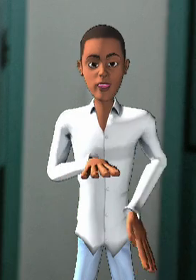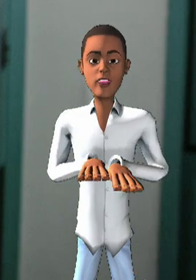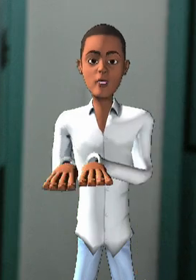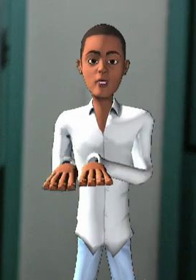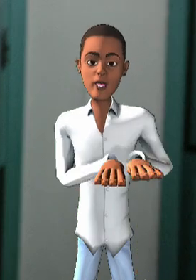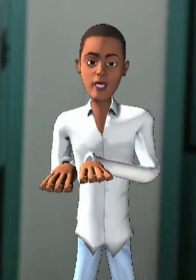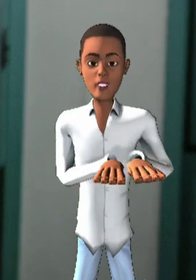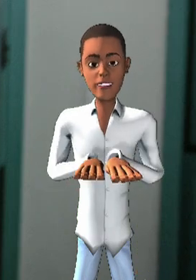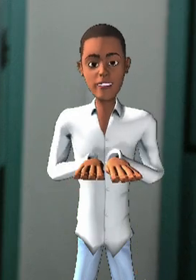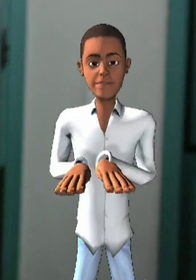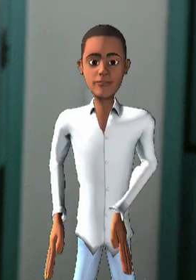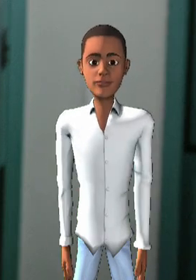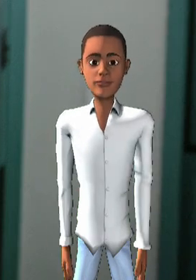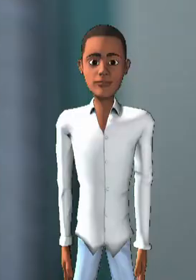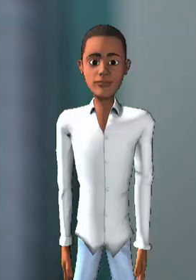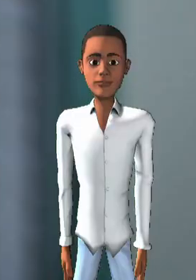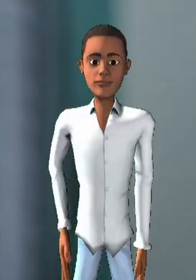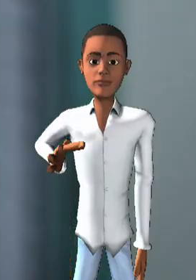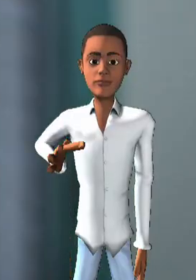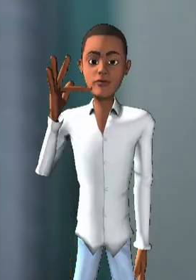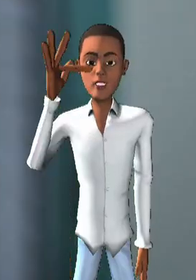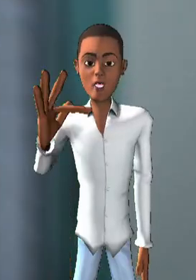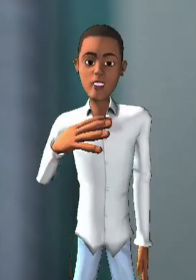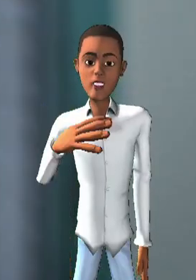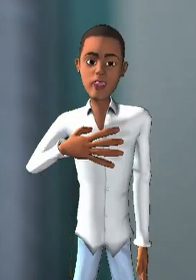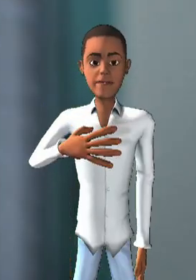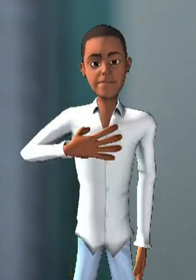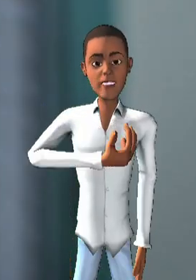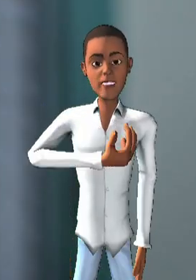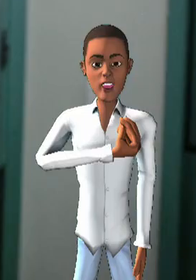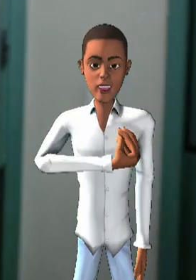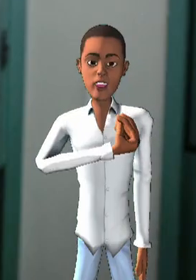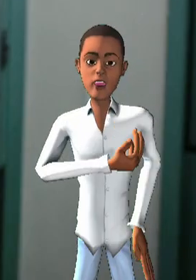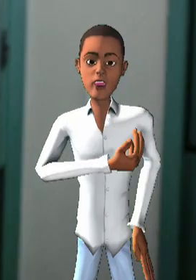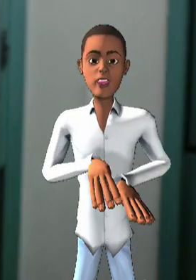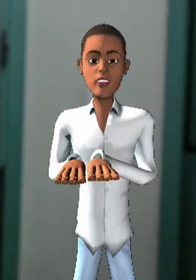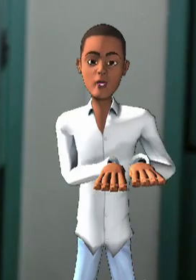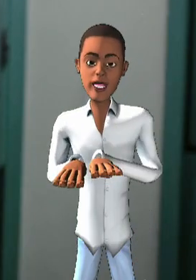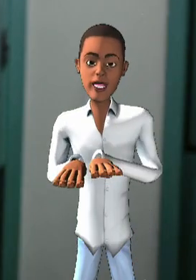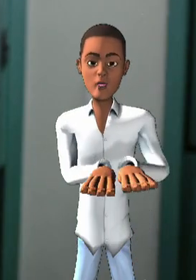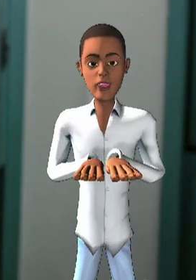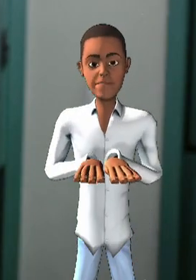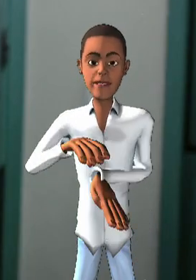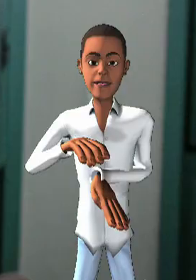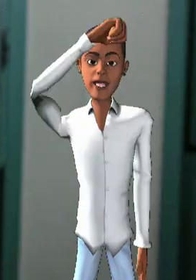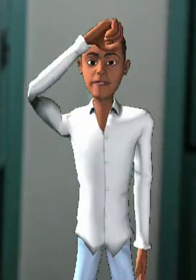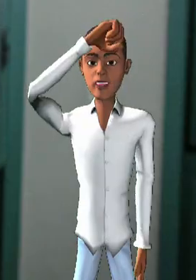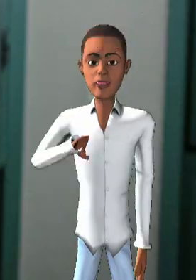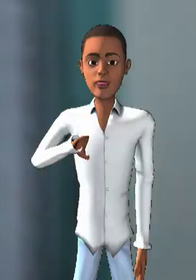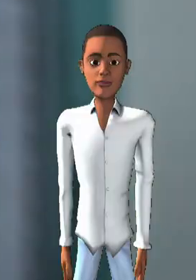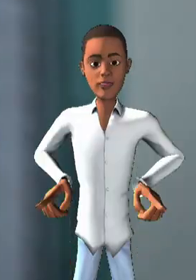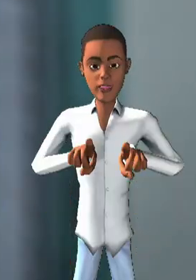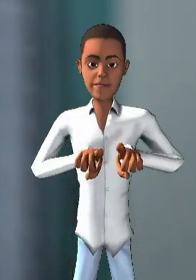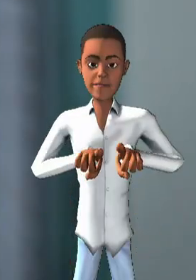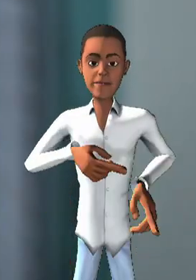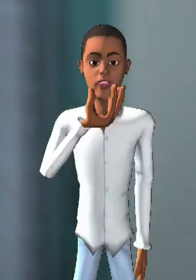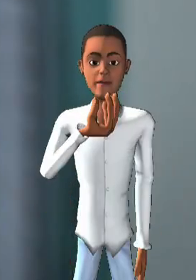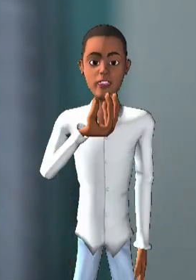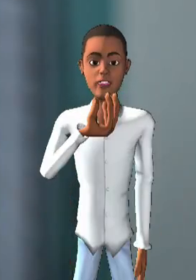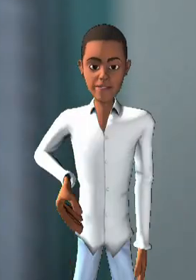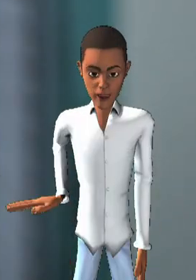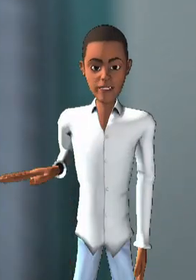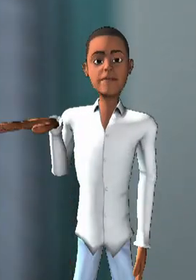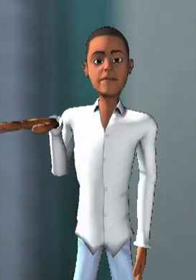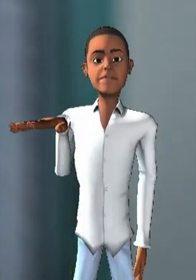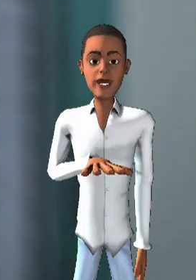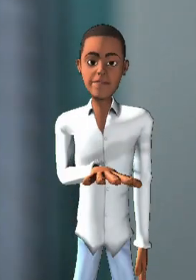ambientes equitativos, né, tendem a reproduzir esse tipo de comportamento na vida adulta. Por outro lado, homens também